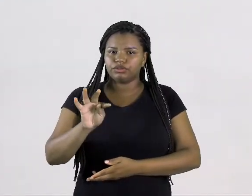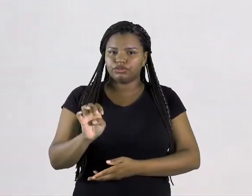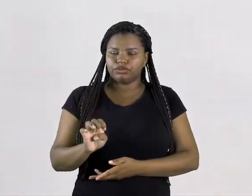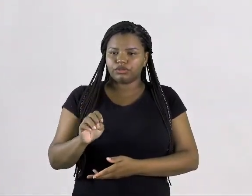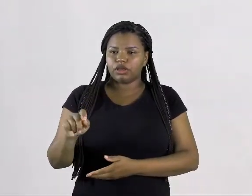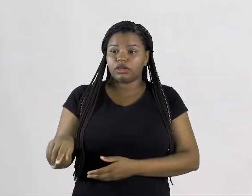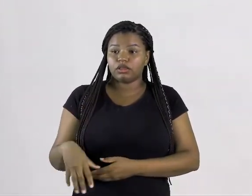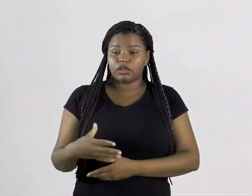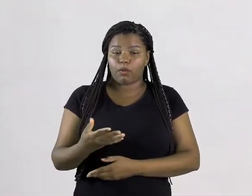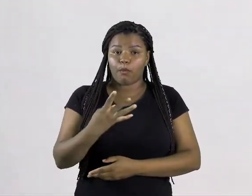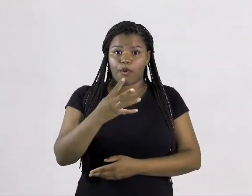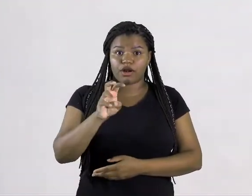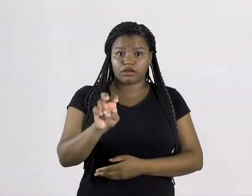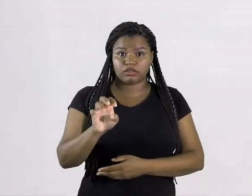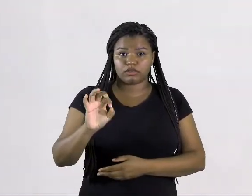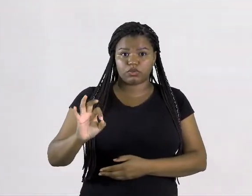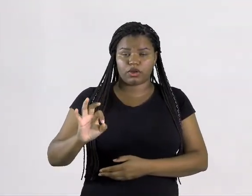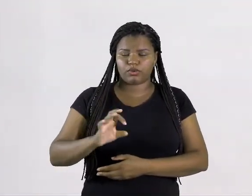graus